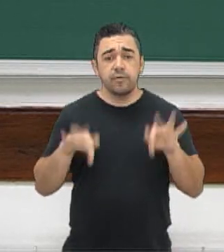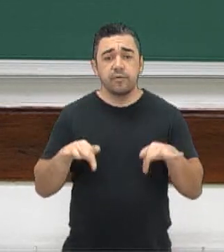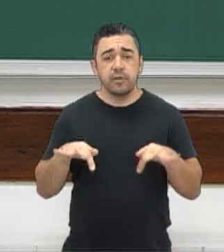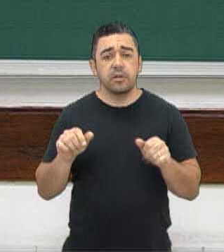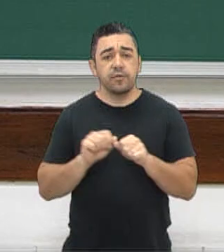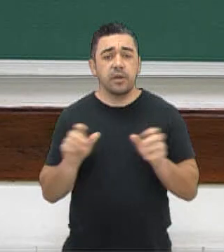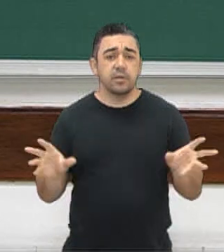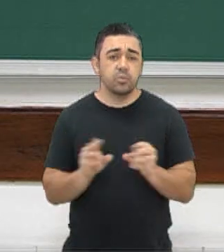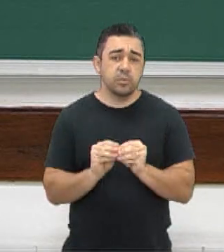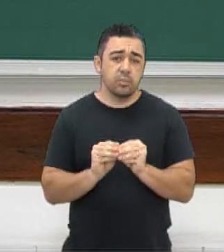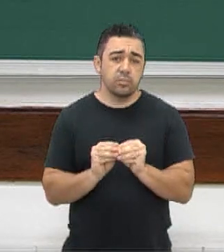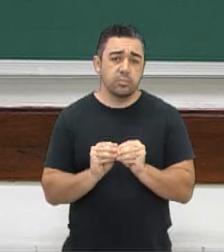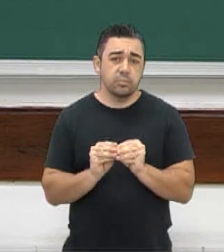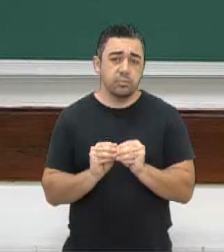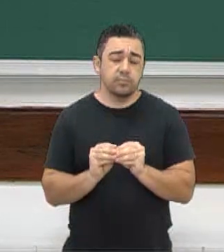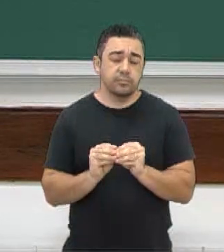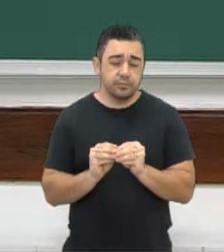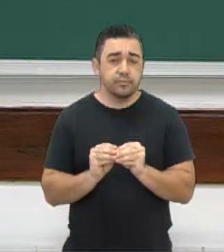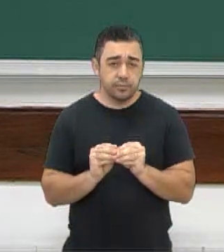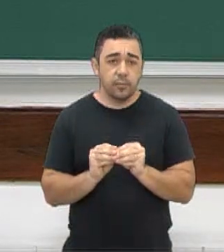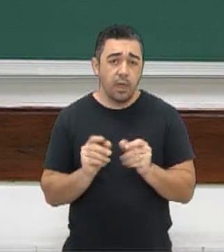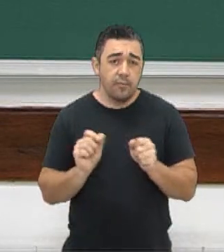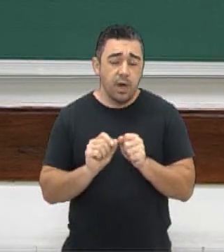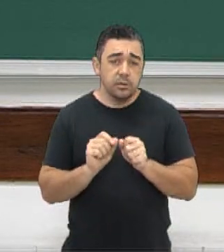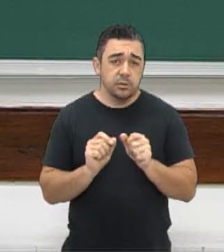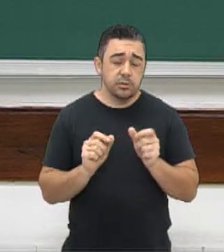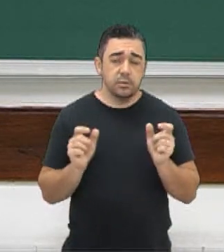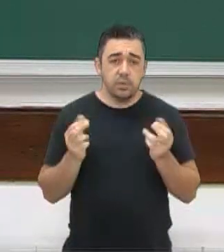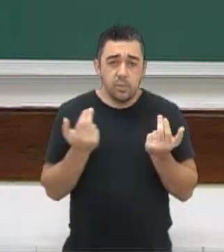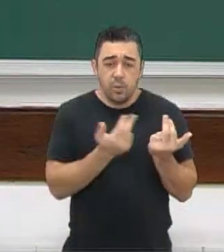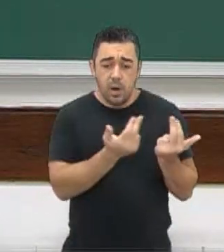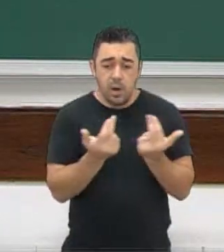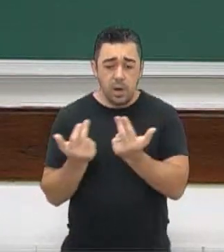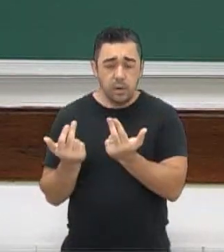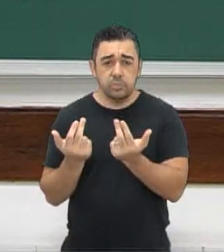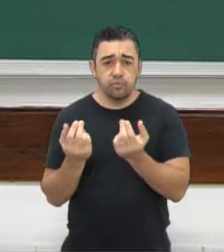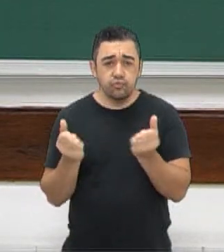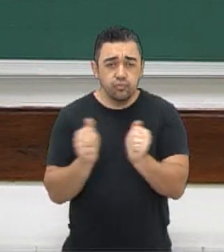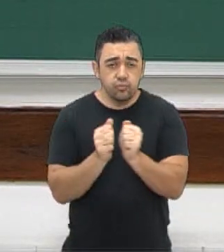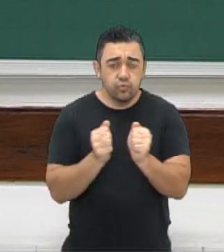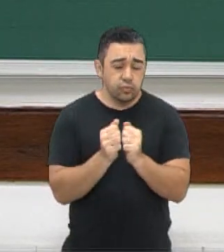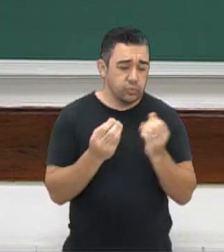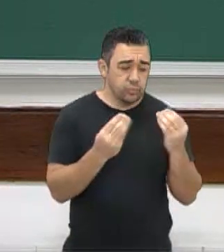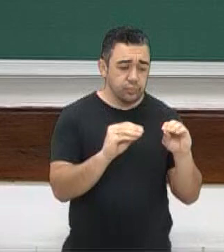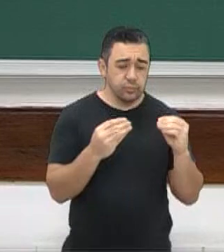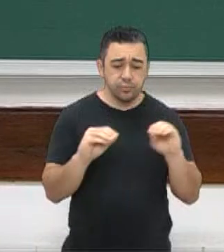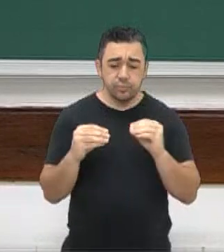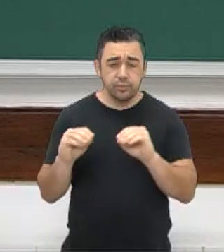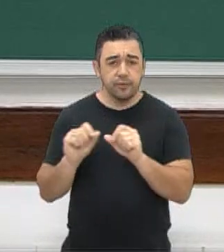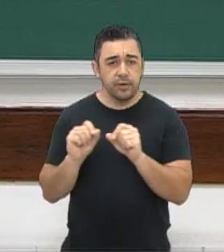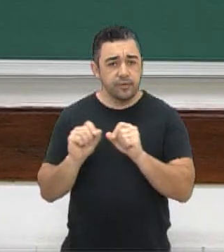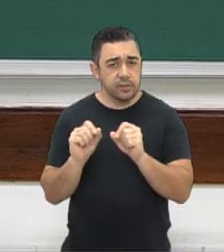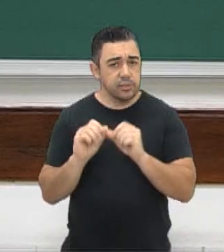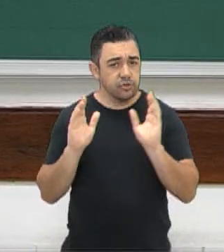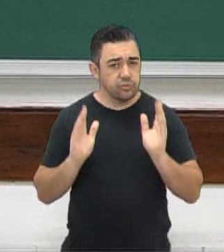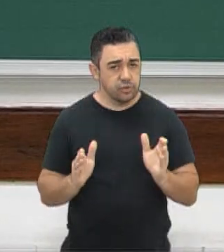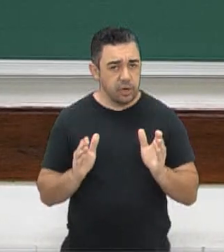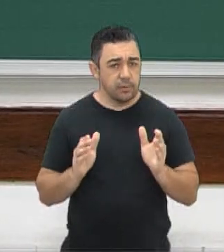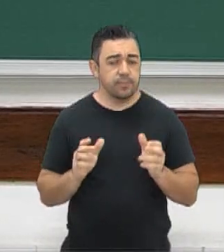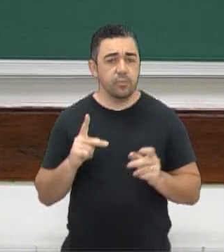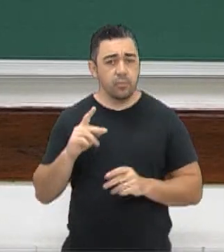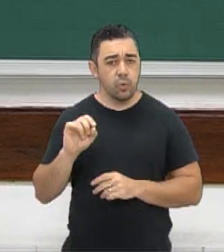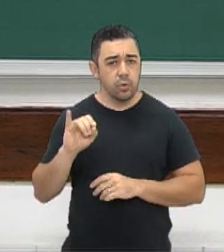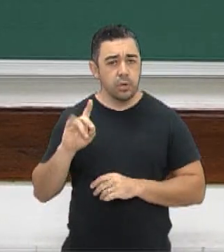a redução. Ou seja, eu coloco os monômios que são semelhantes, que vai ser construído a partir daí um